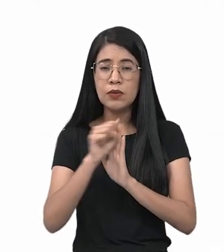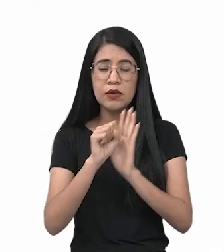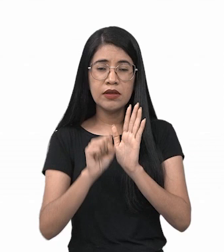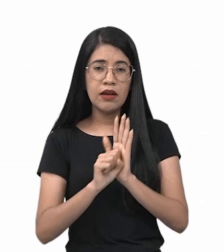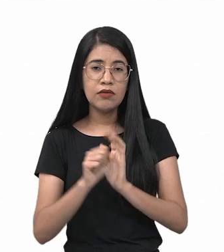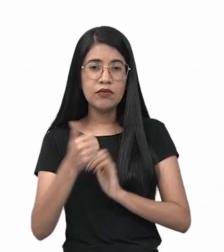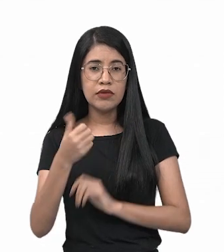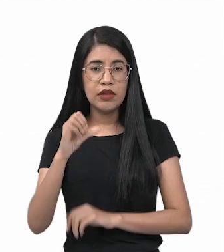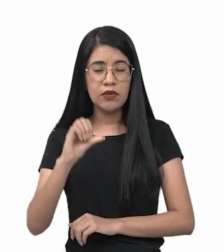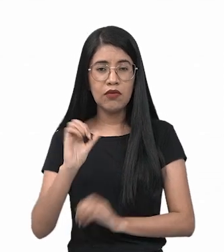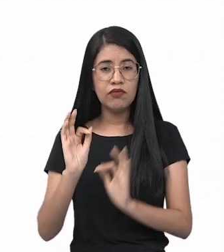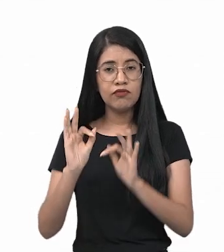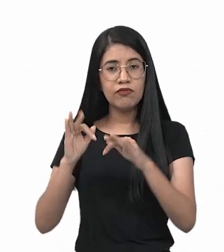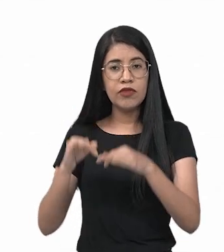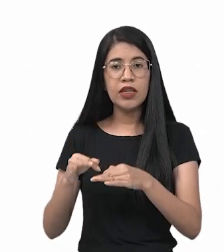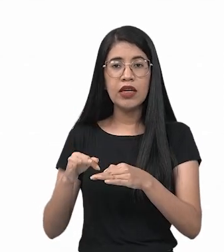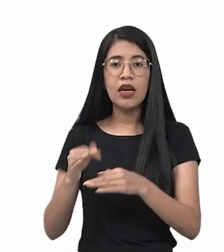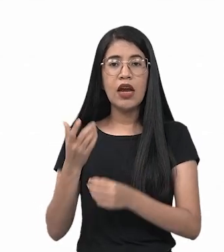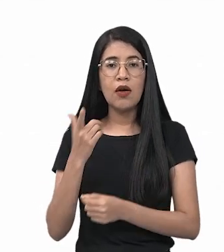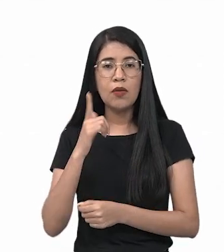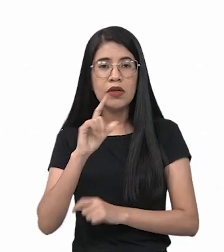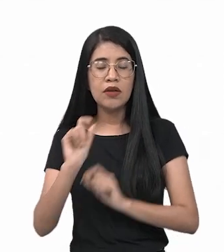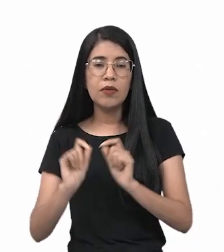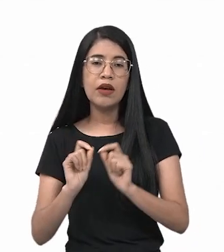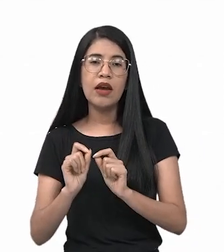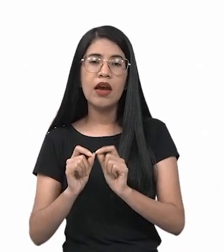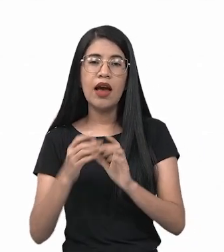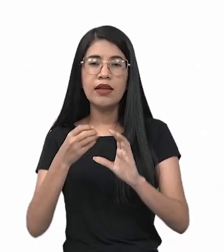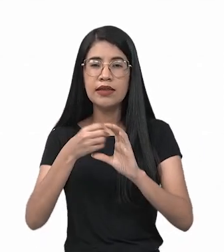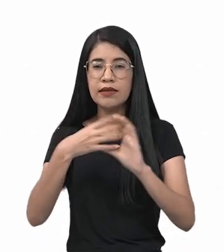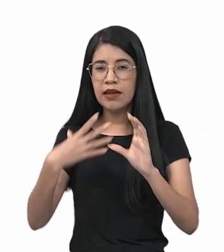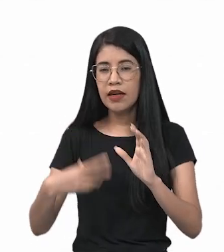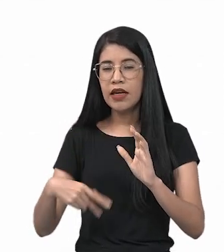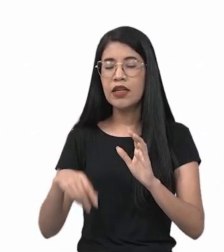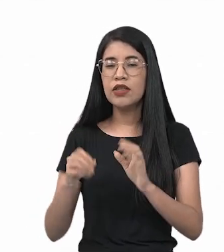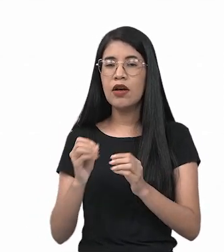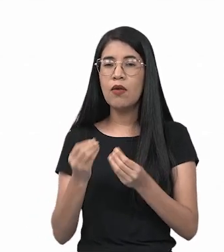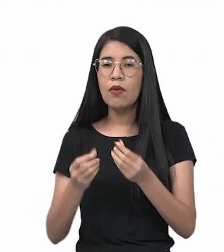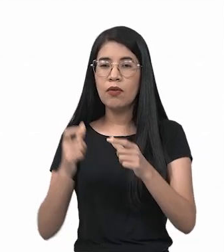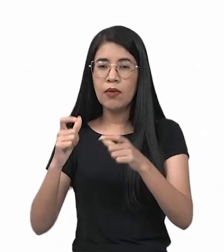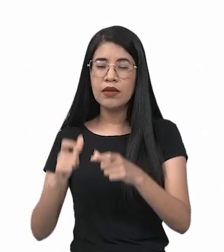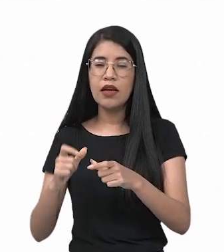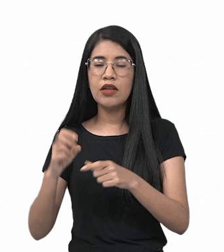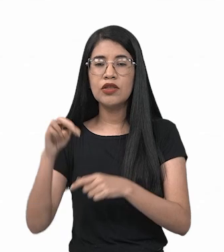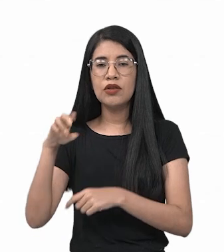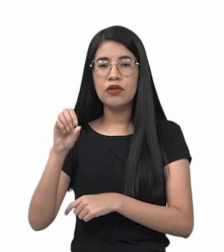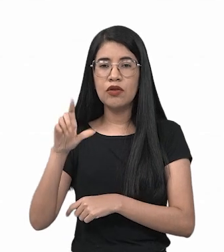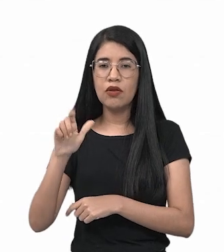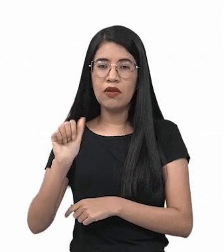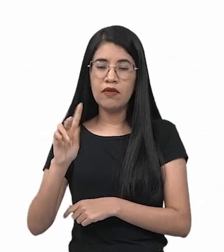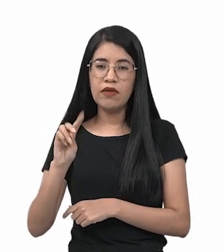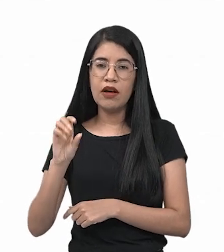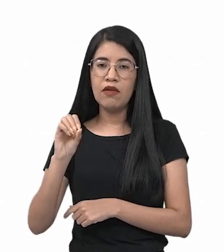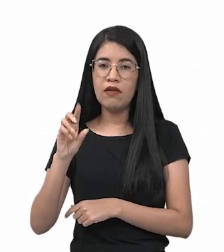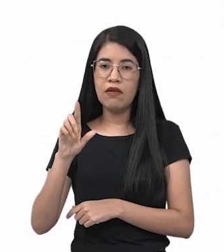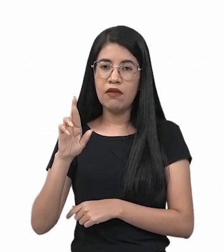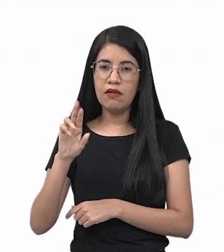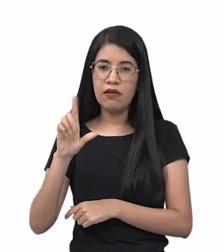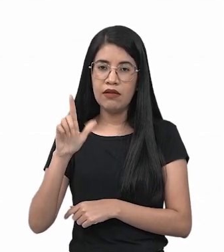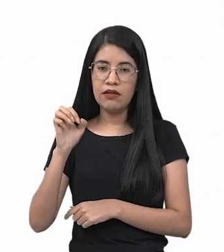século XIX, ganhando suas primeiras configurações em Nova Orleans, baseadas na